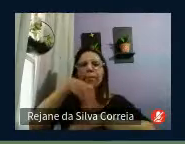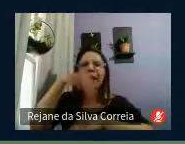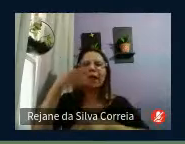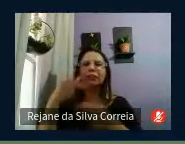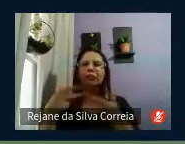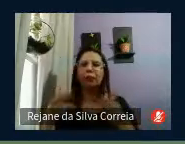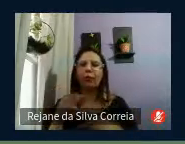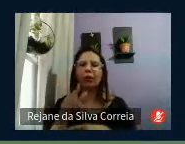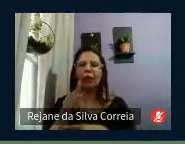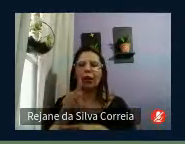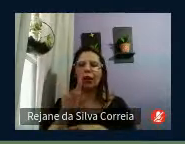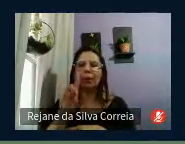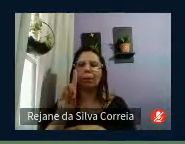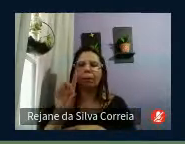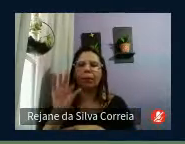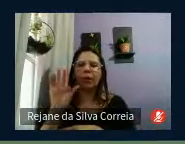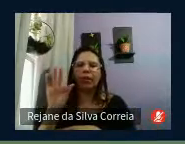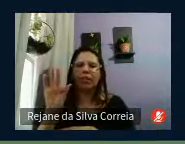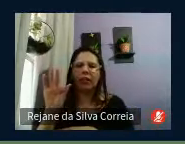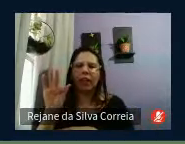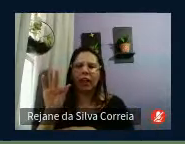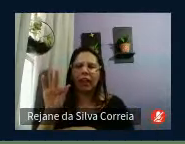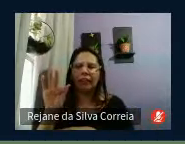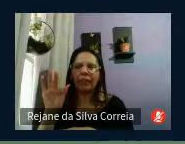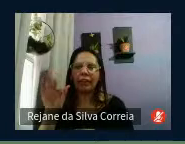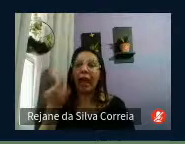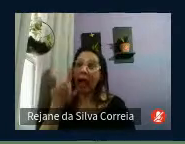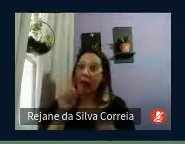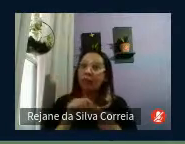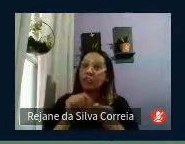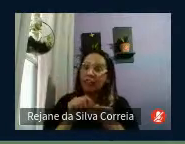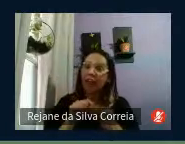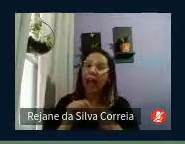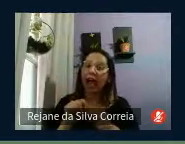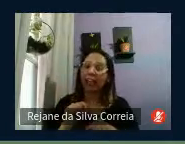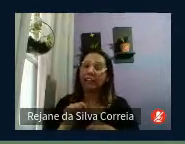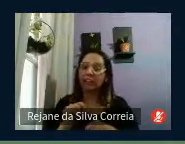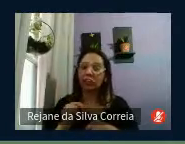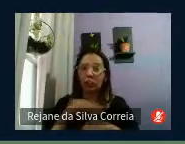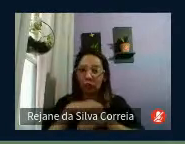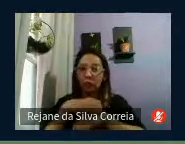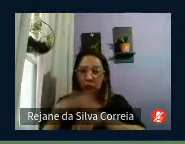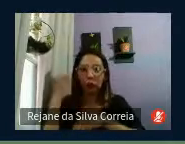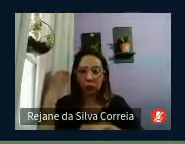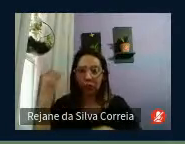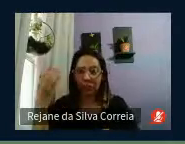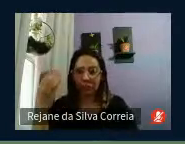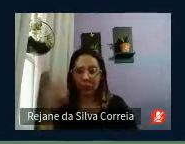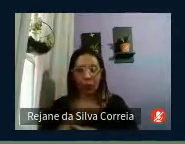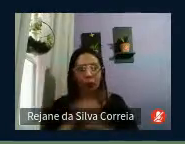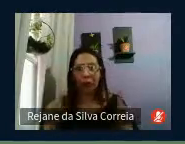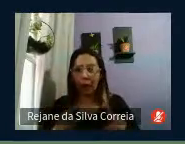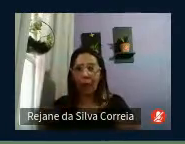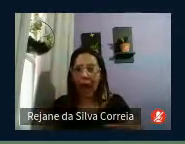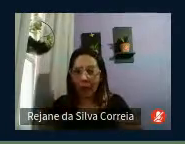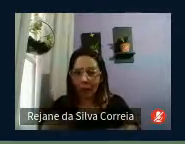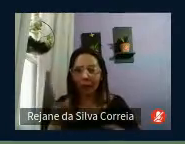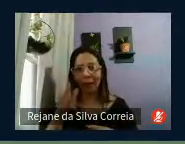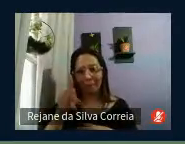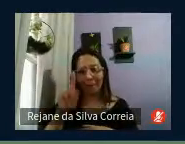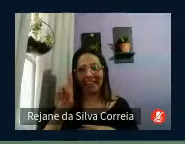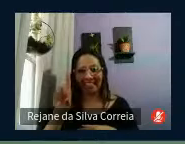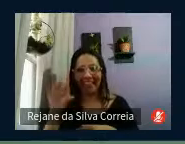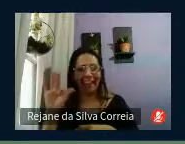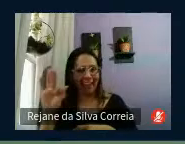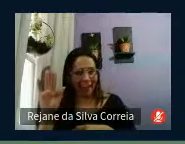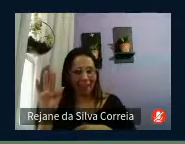PDF, nada mais. Quando me perguntavam no início, ah, mas você faz bacharelado em turismo? Não, eu faço bacharelado em PDF por enquanto. Mas eu sei que isso